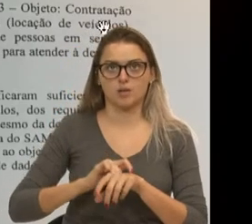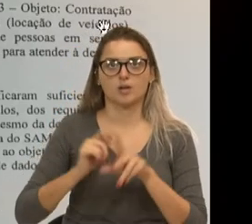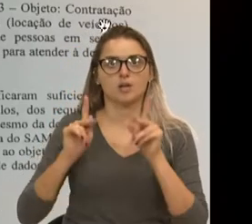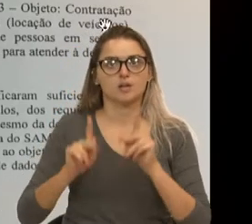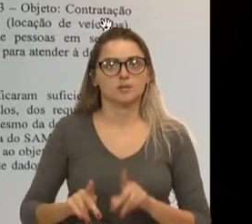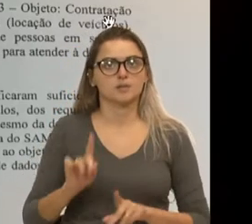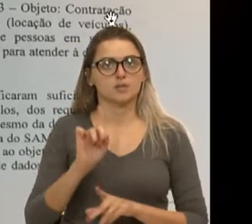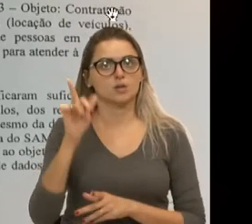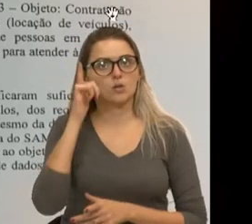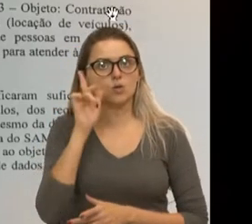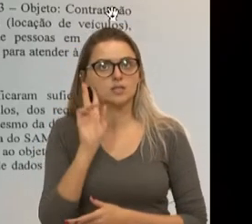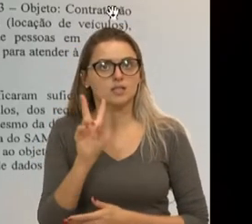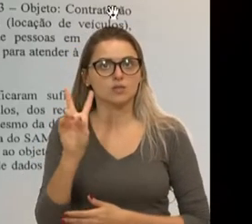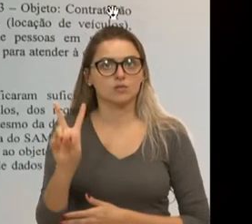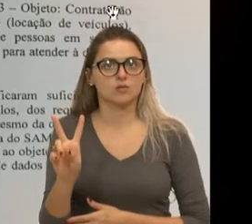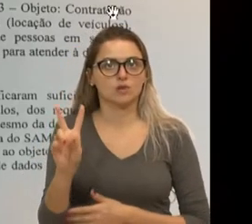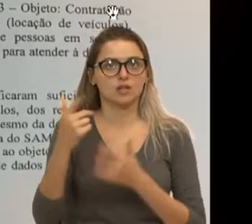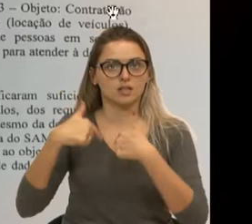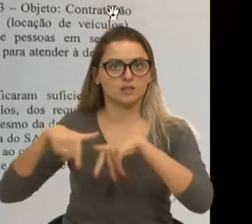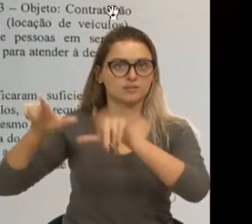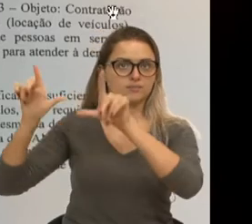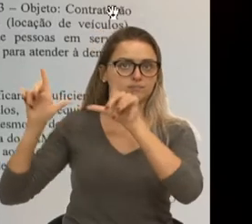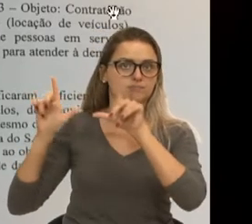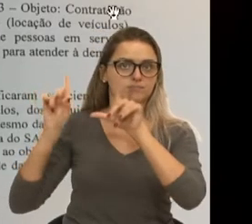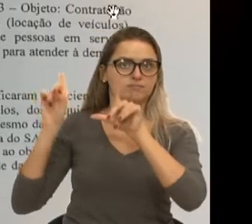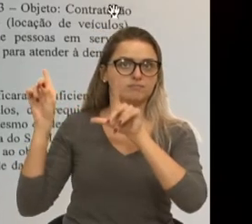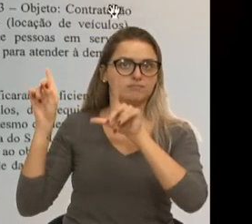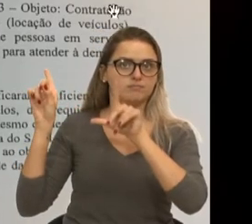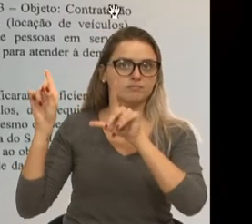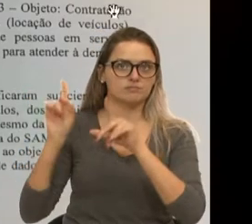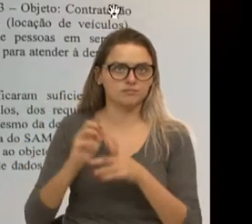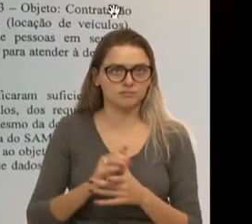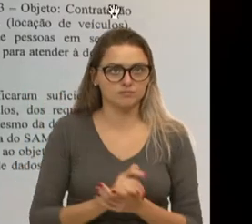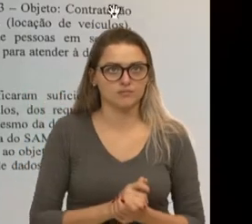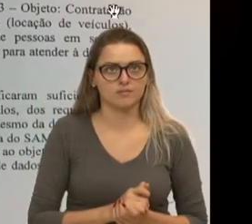está conseguindo colocar aí no telão. Está aqui, mas não está aqui.